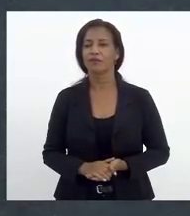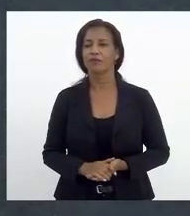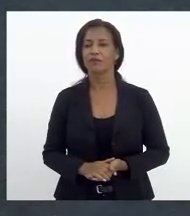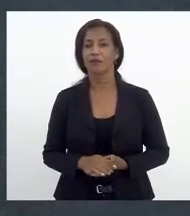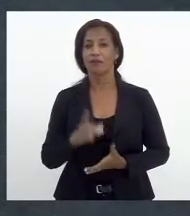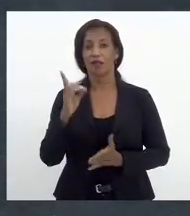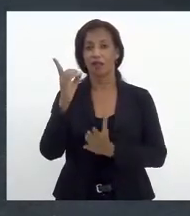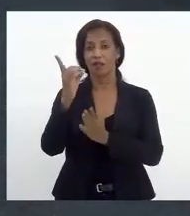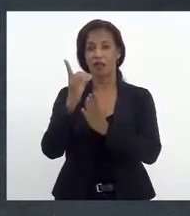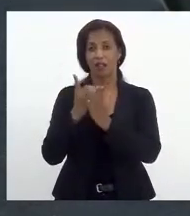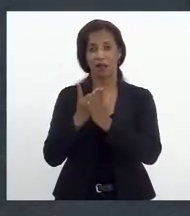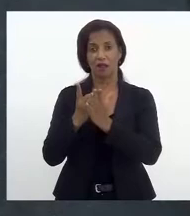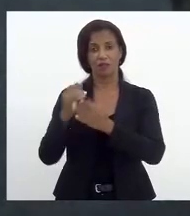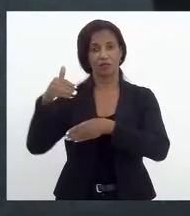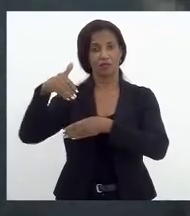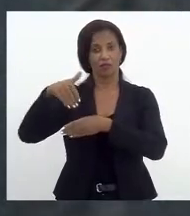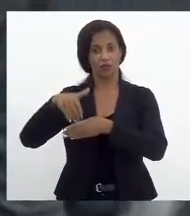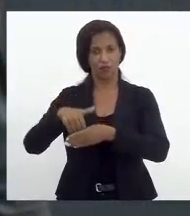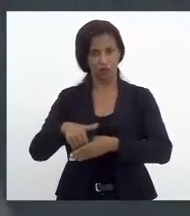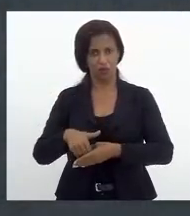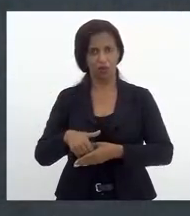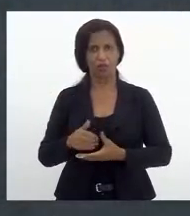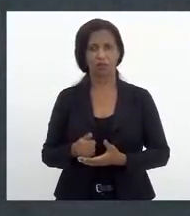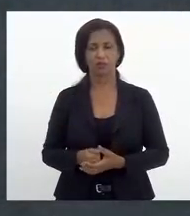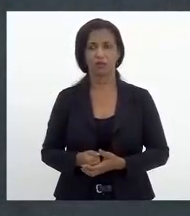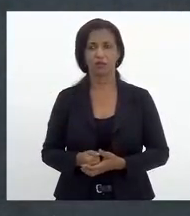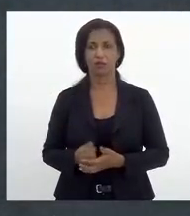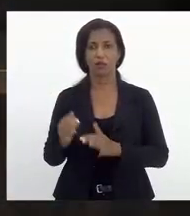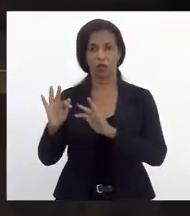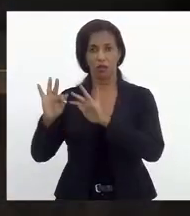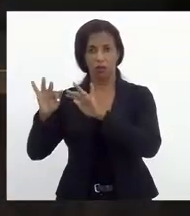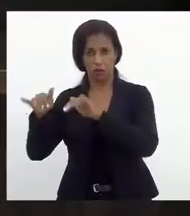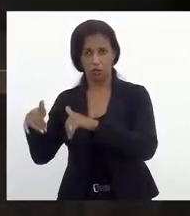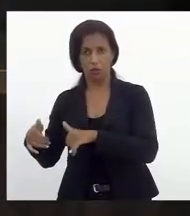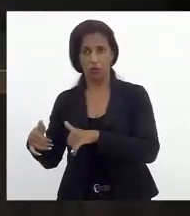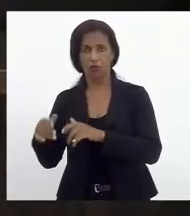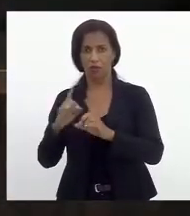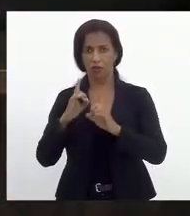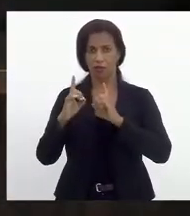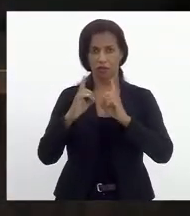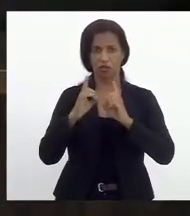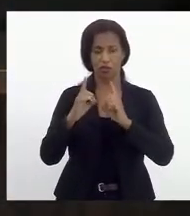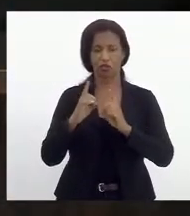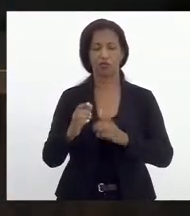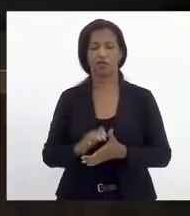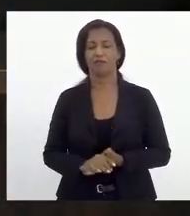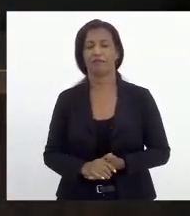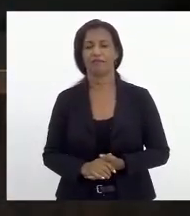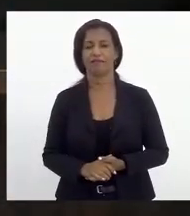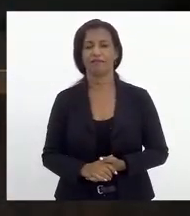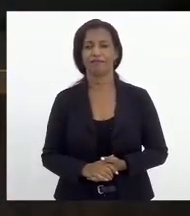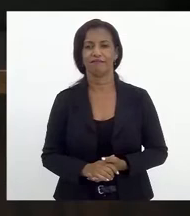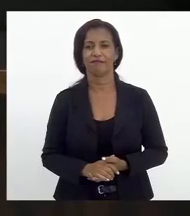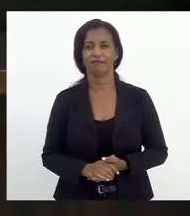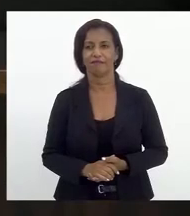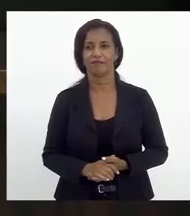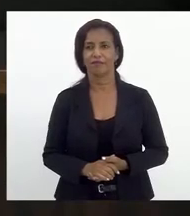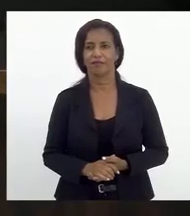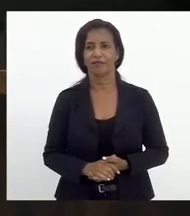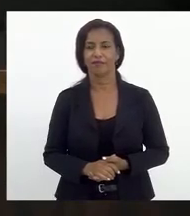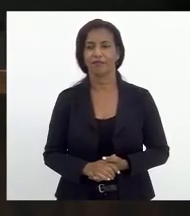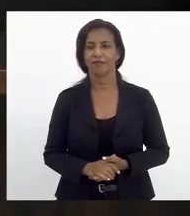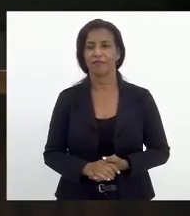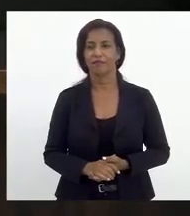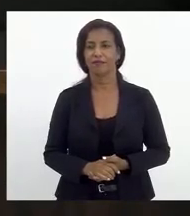uma declaração de voto. Vou deixar no final da sessão. Ainda está nessa discussão? É, no final da sessão. Tá bom, obrigada, tá? Senhor